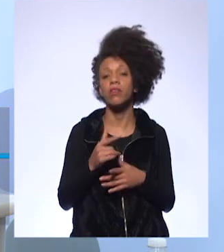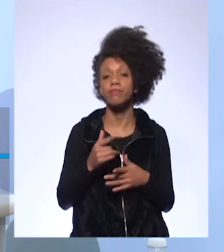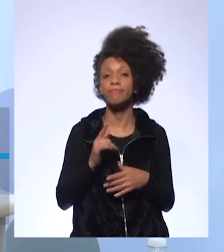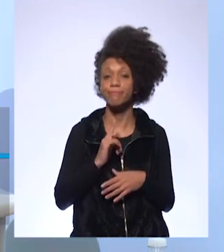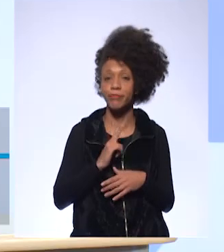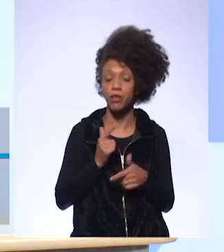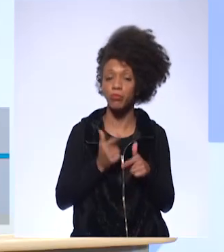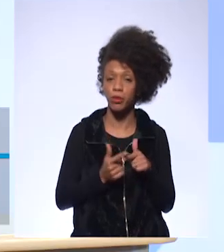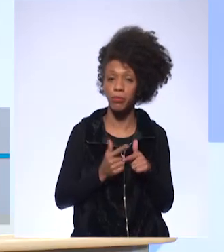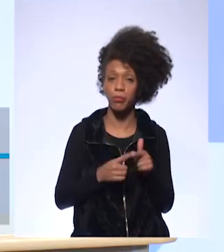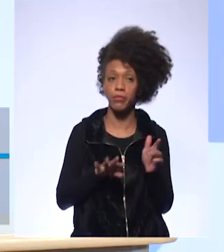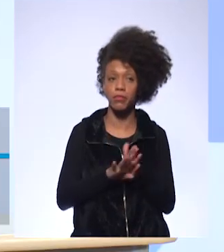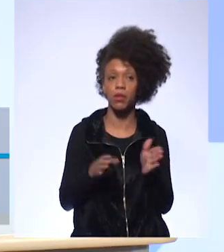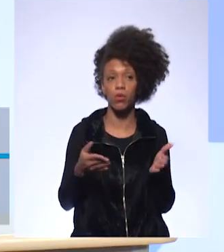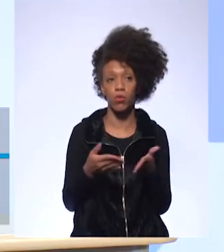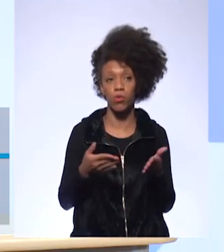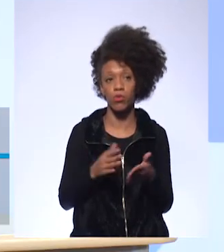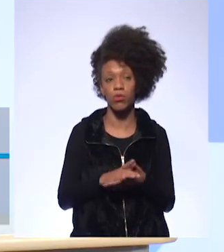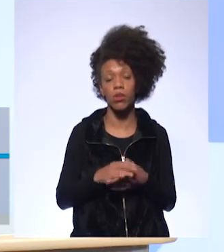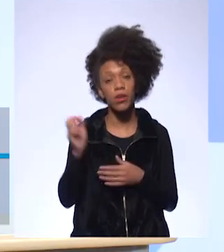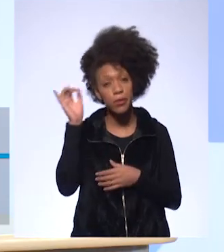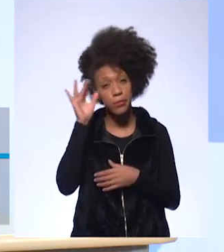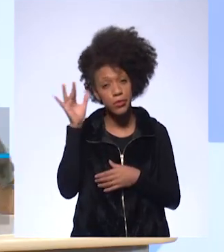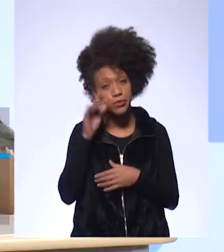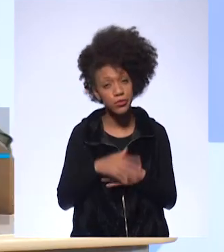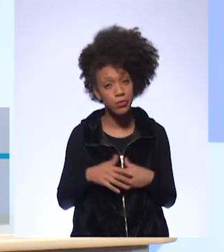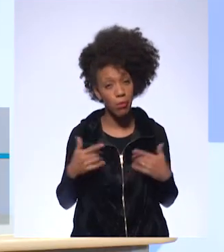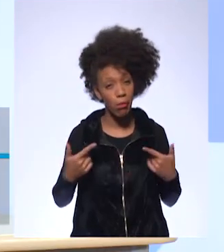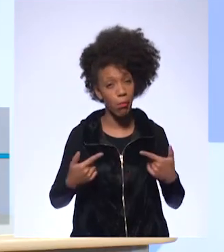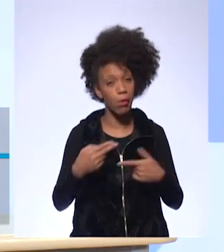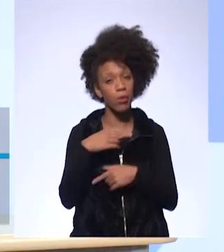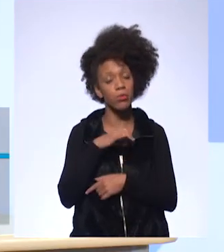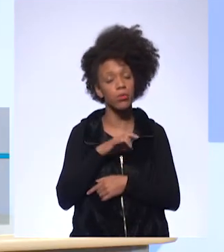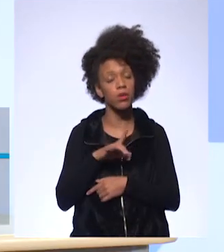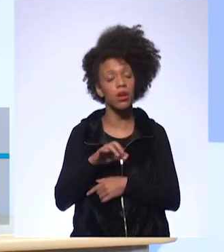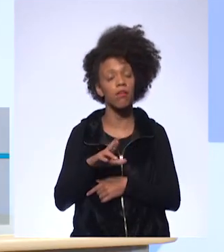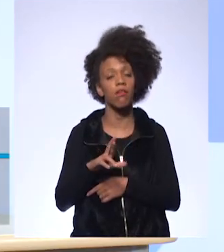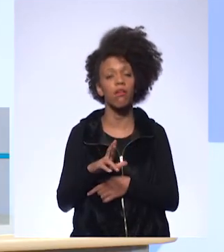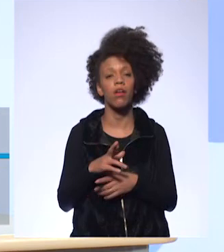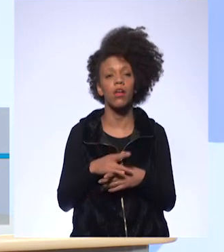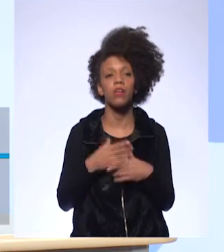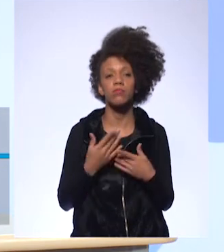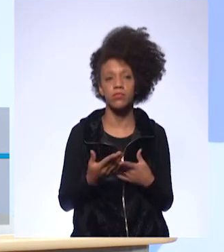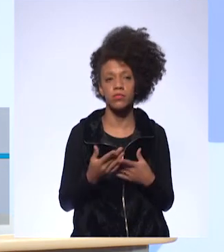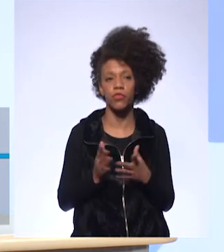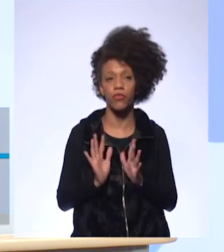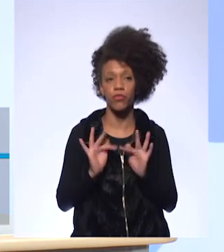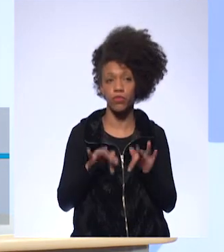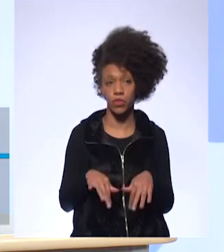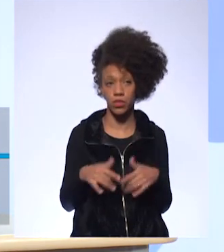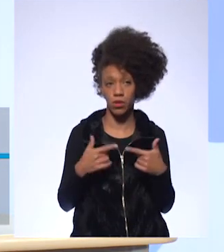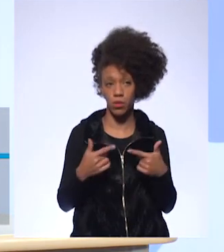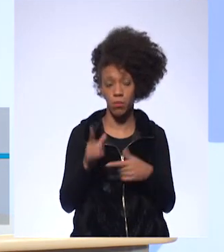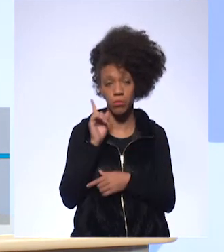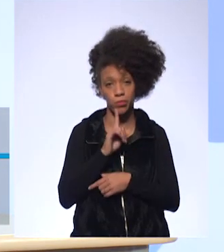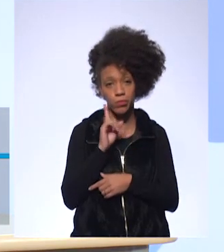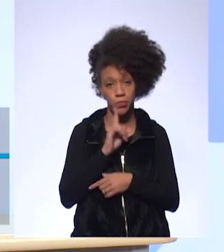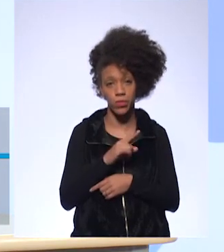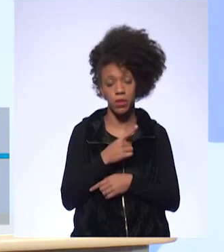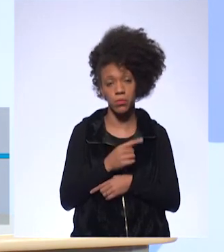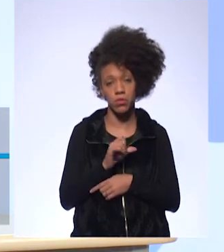hoje, imagina uma guerra nuclear, né? Exatamente. Tanto é que uma das bombas criadas aí nesse pós-guerra pelos Estados Unidos,